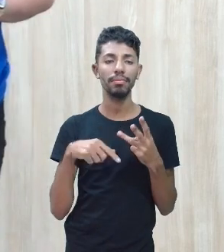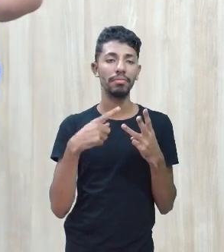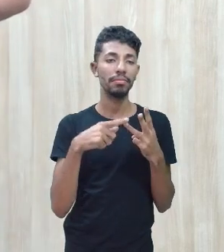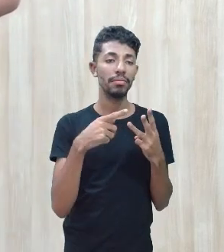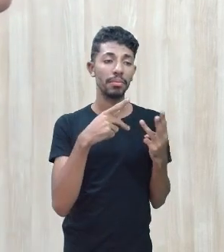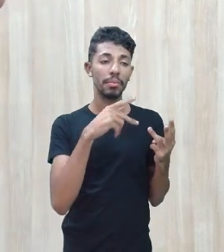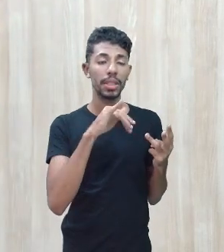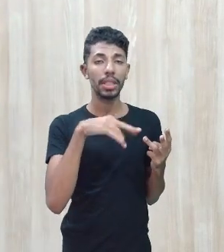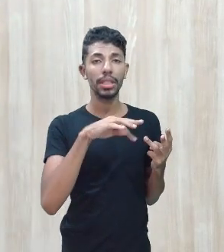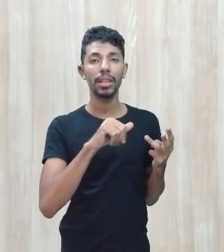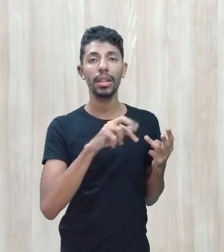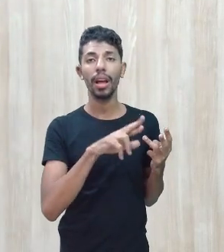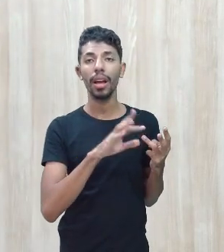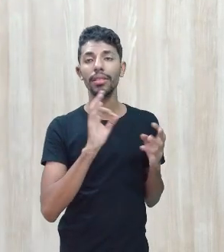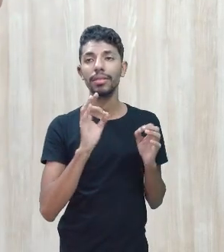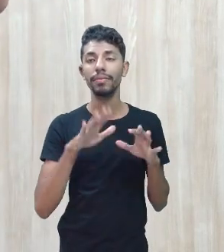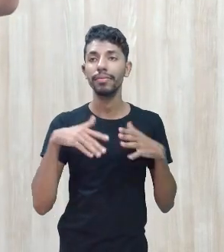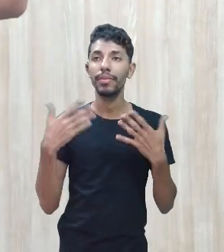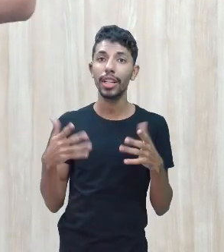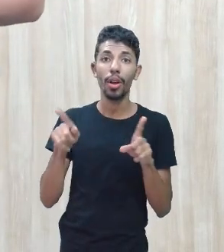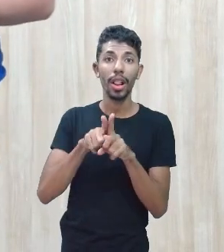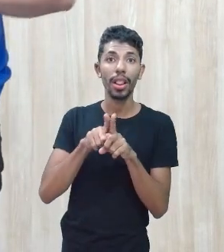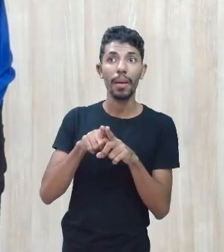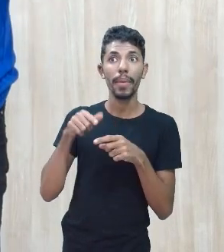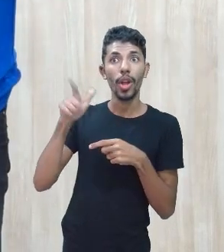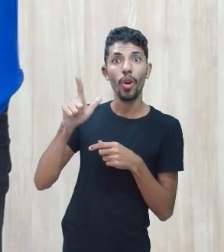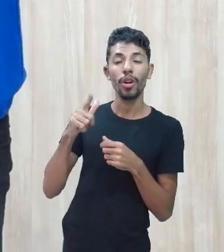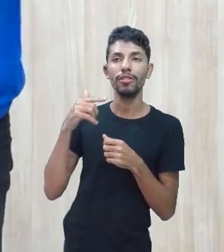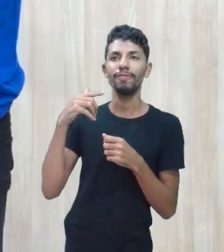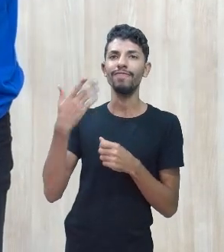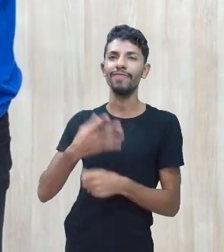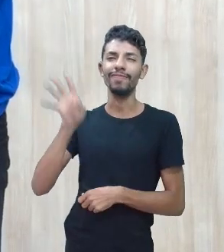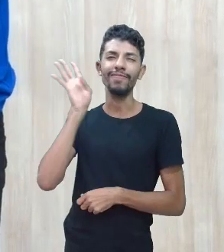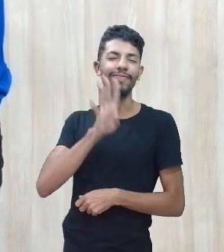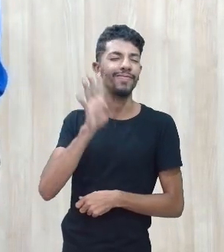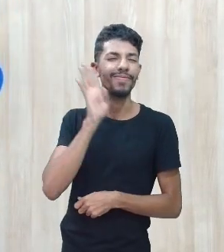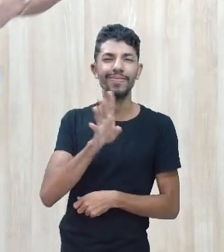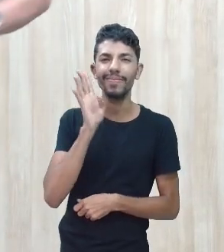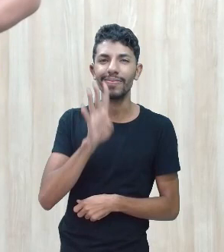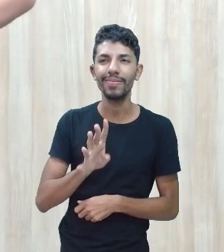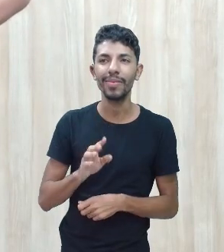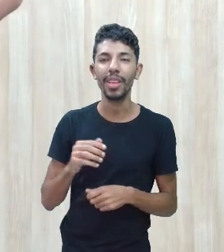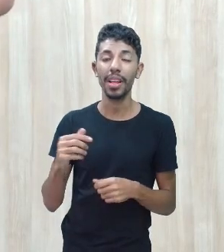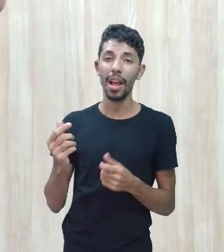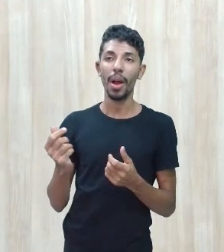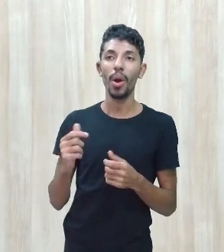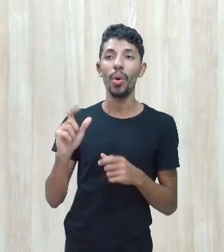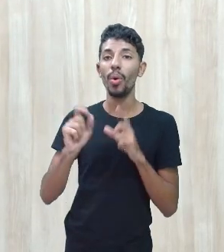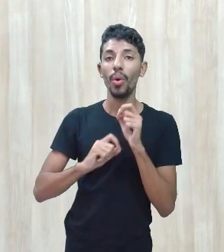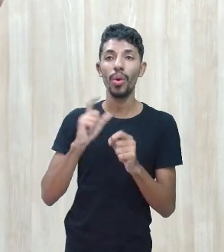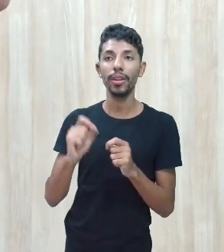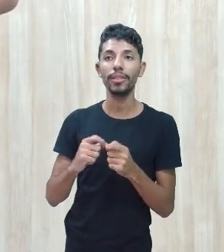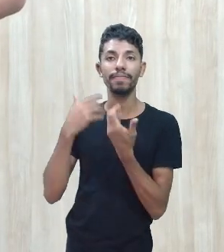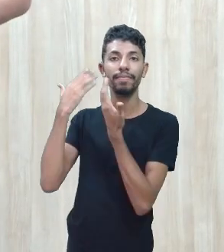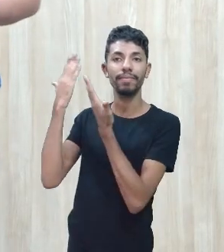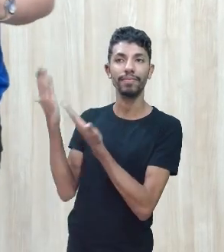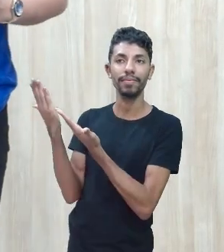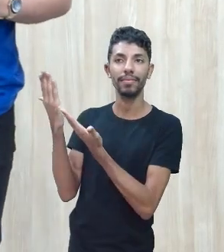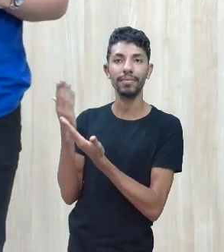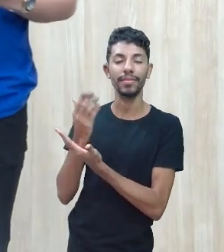atividade bacana, para quem gosta, né? Tem casa que tem cheio de plantas. É a atividade